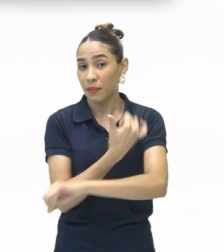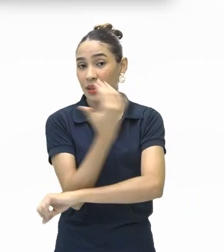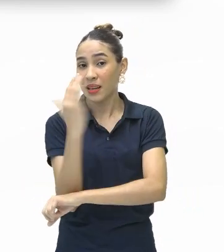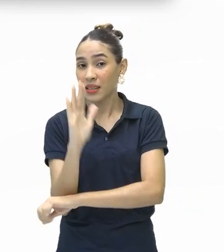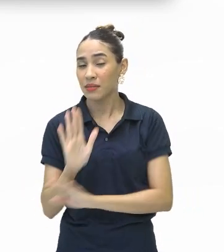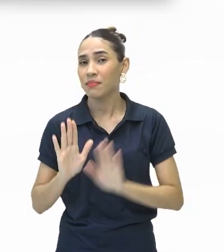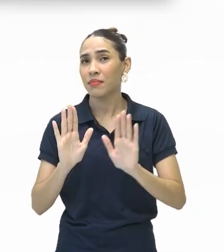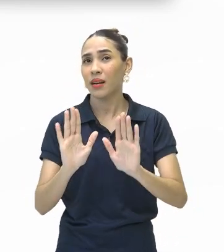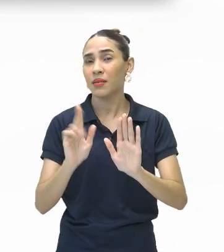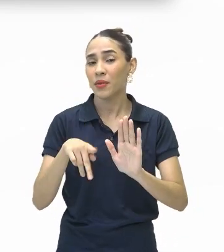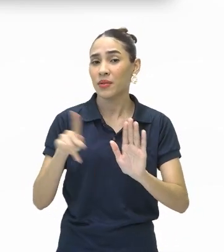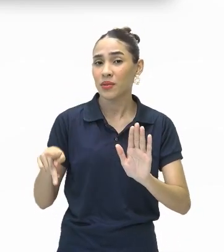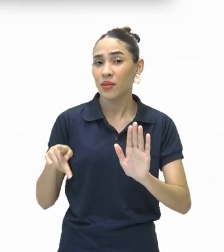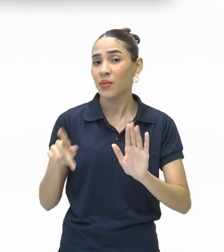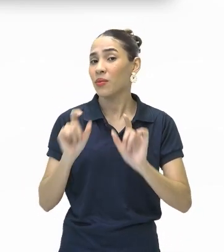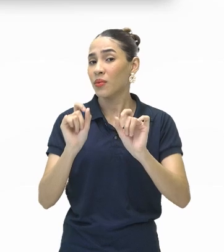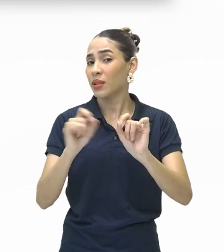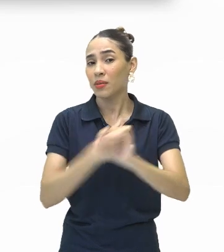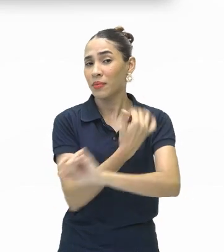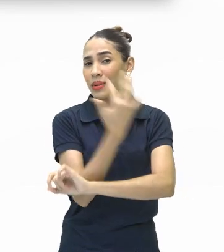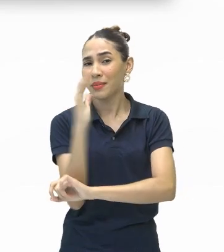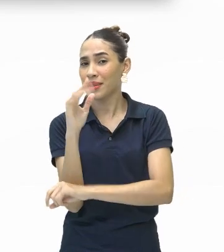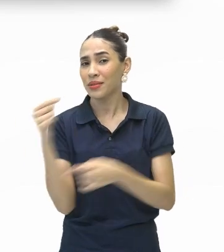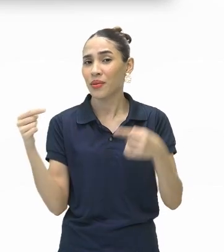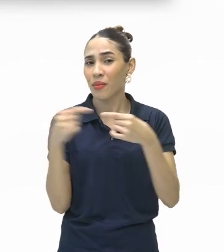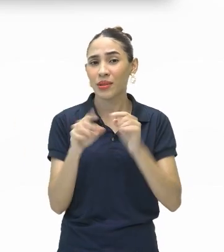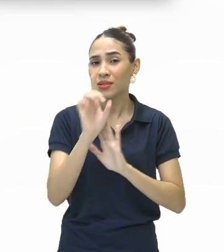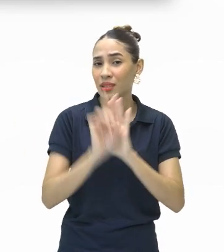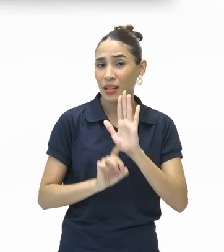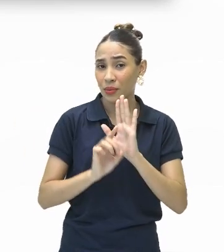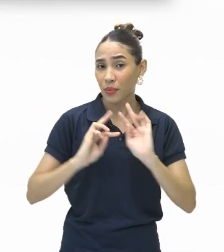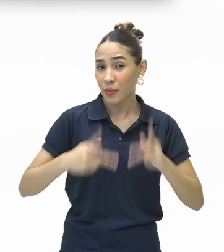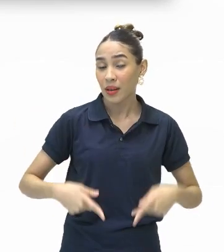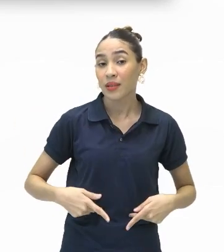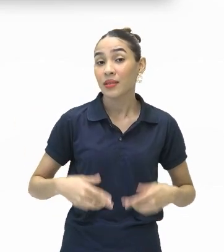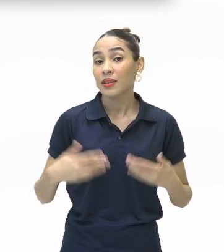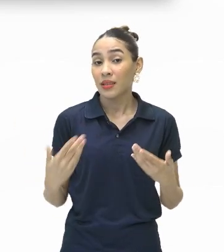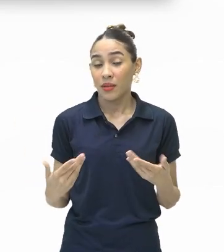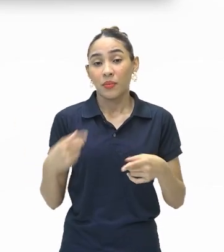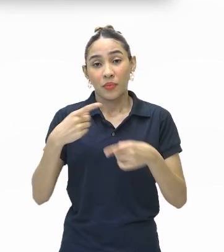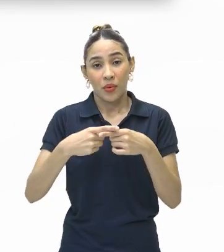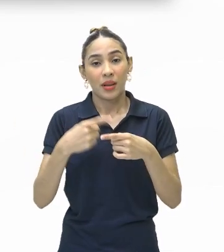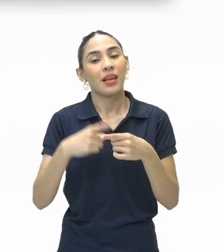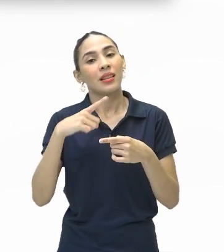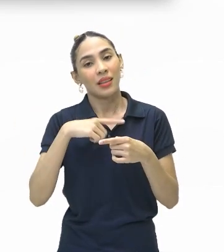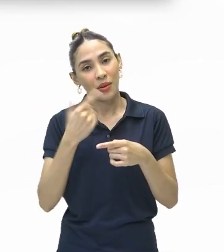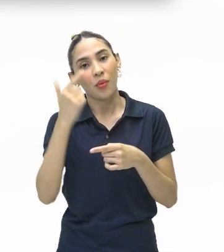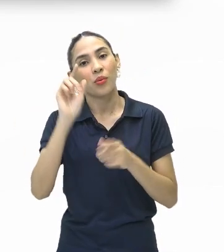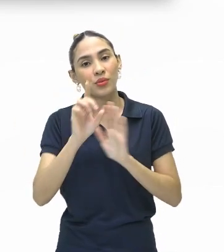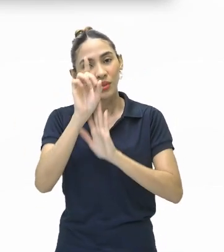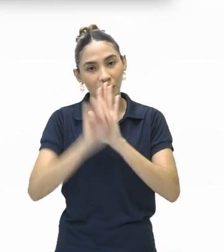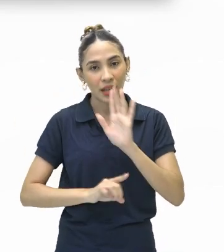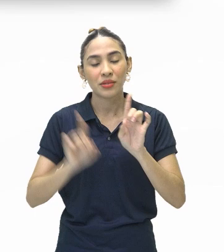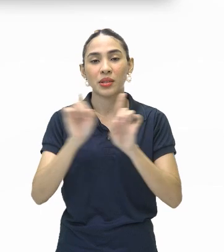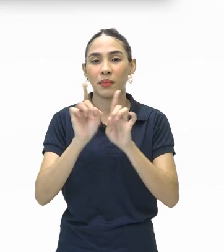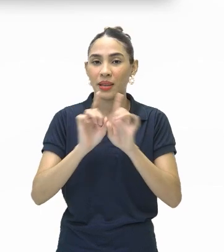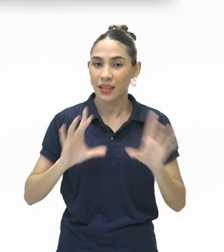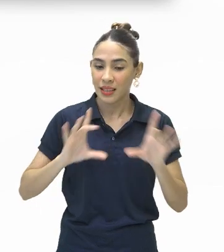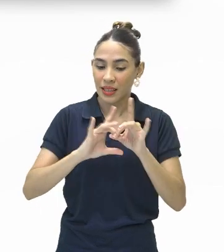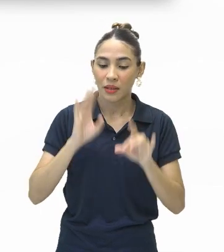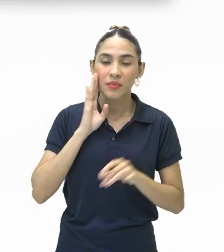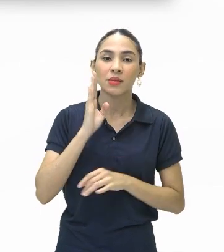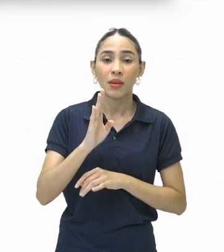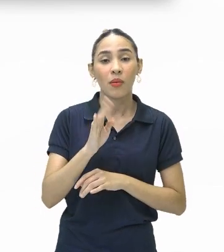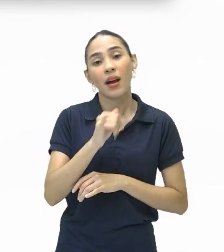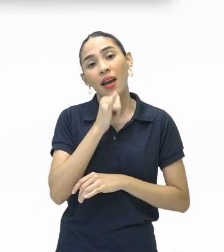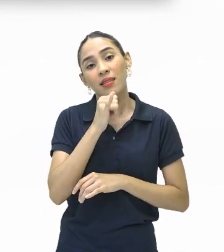Só que, professor, o que o meio ambiente tem a ver com direitos humanos? Porque existem outros direitos que estão ligados diretamente a